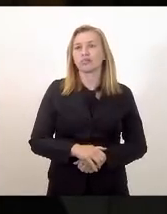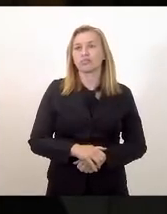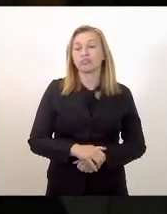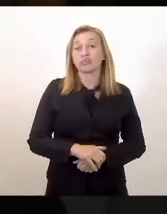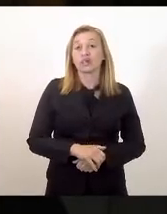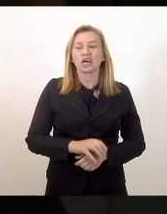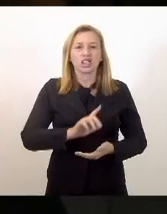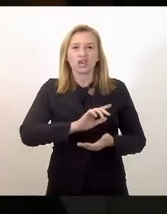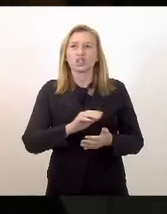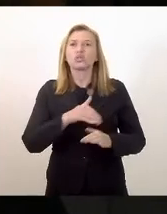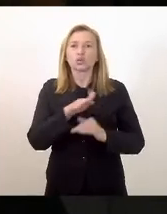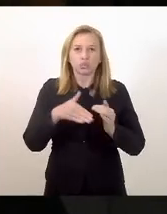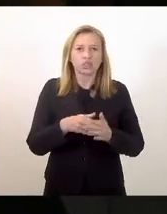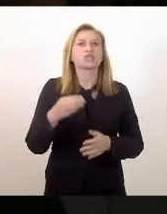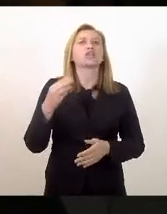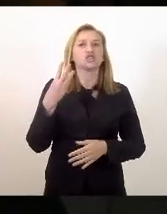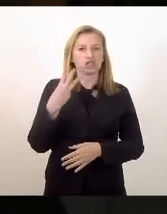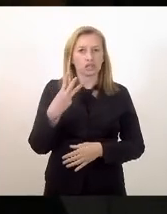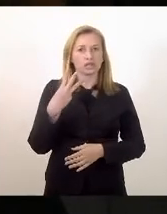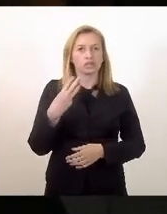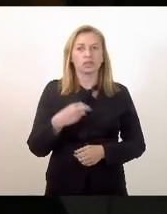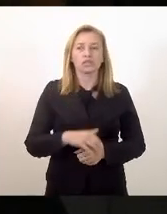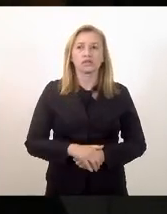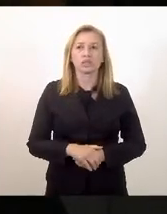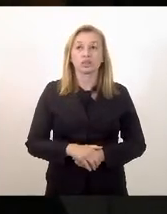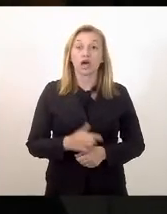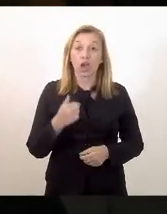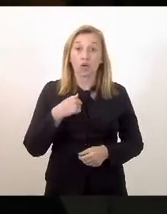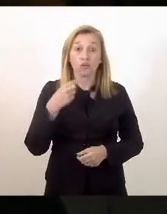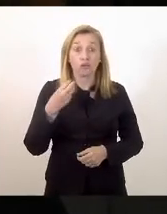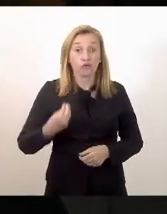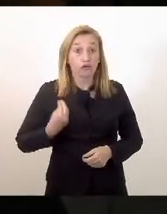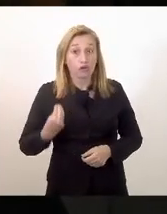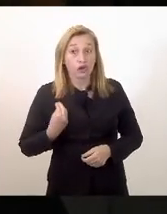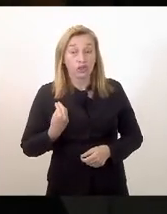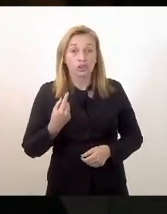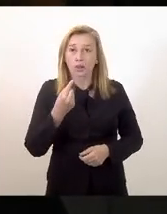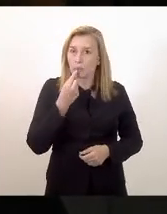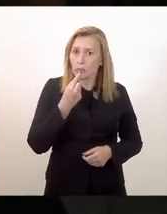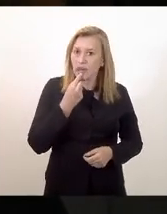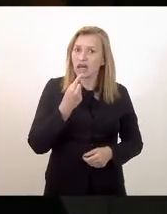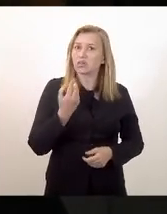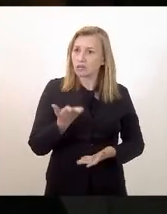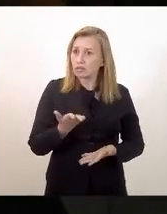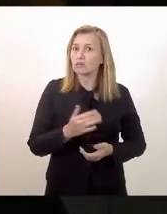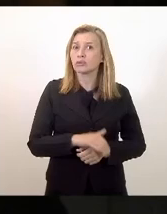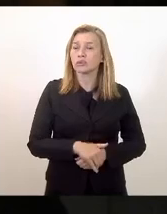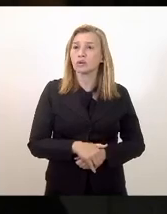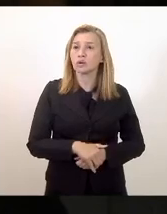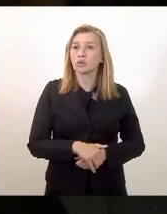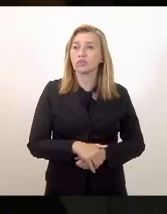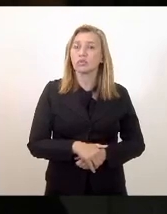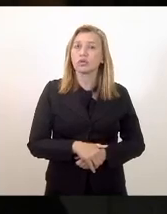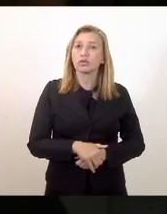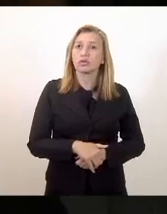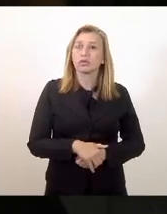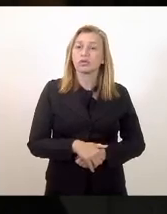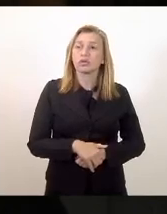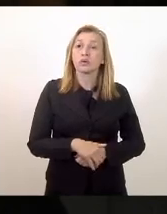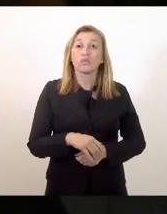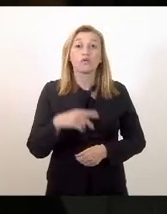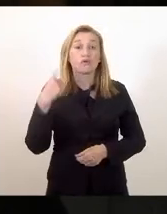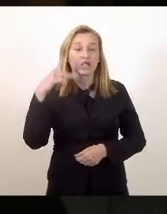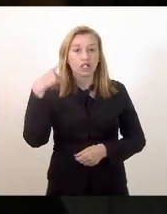em todas as 3, eu convivi de perto, muito de perto, com o